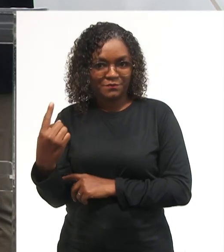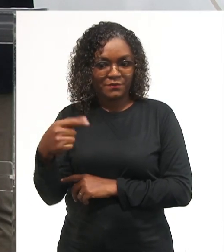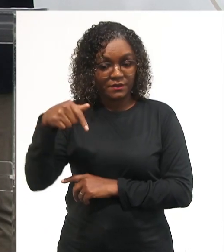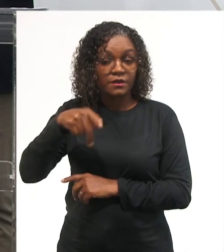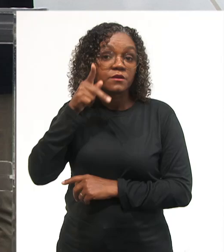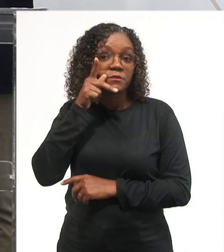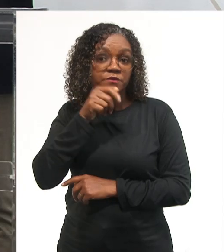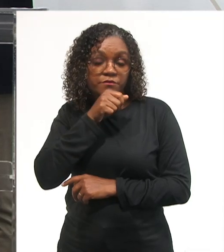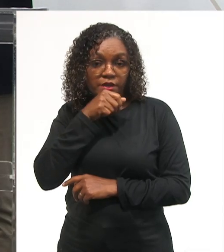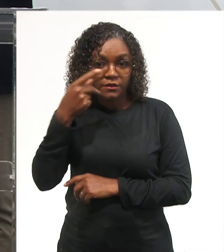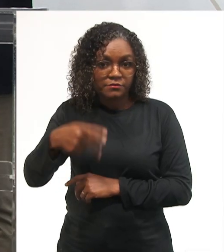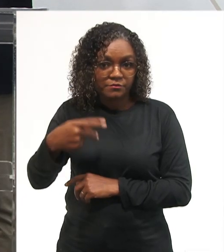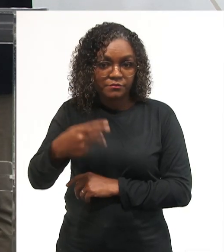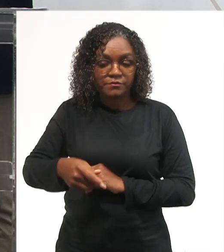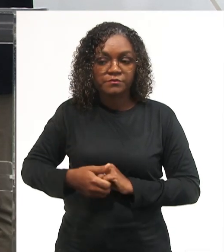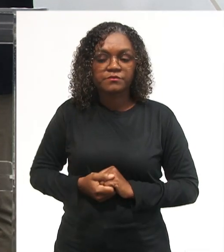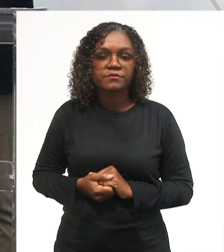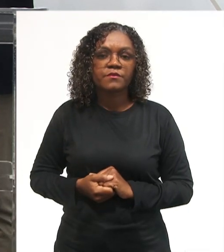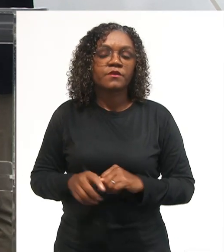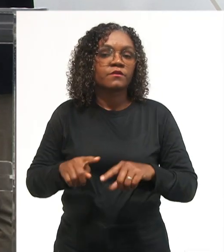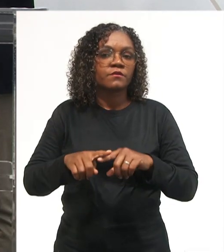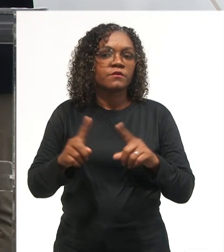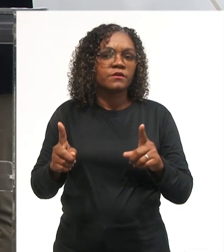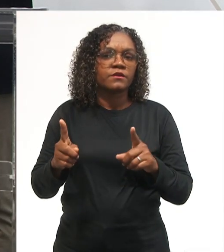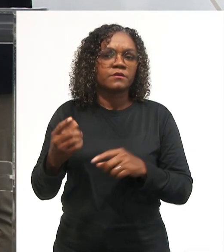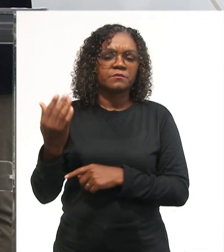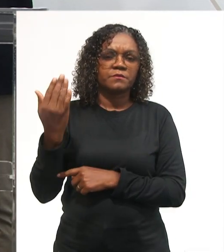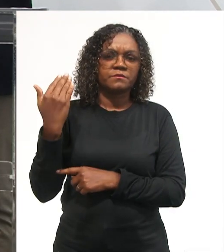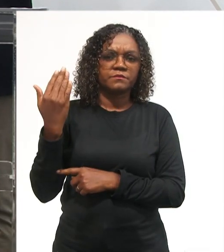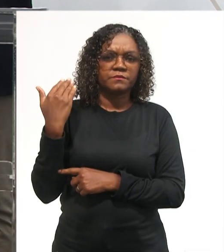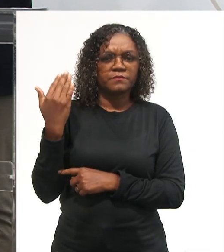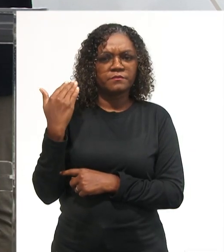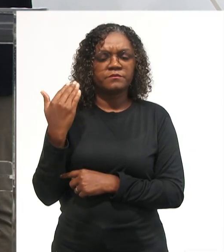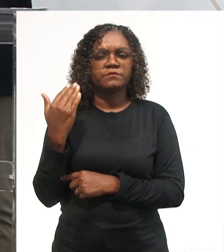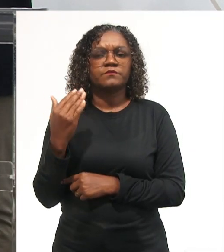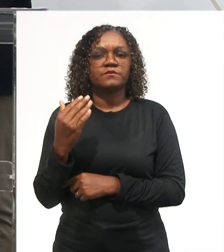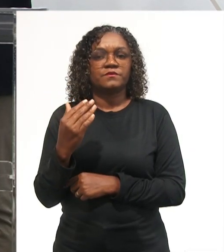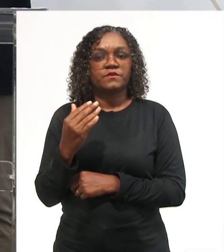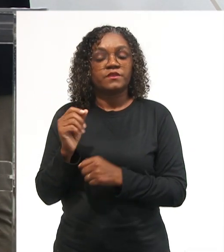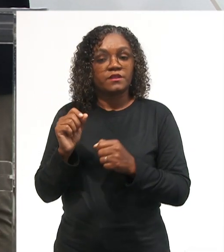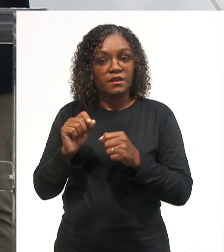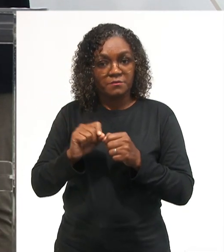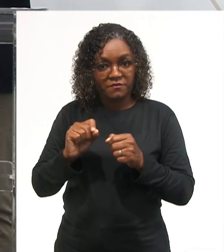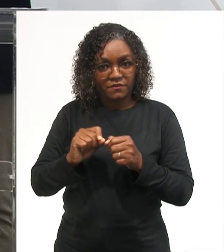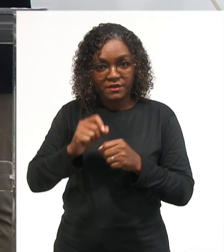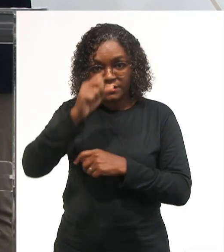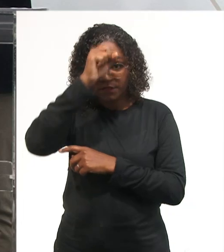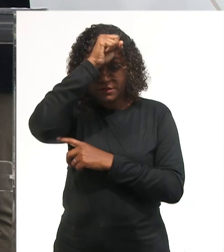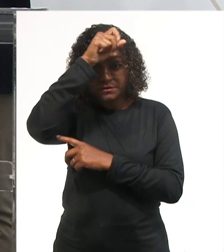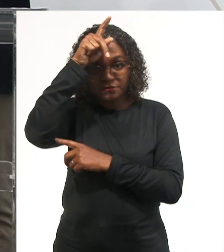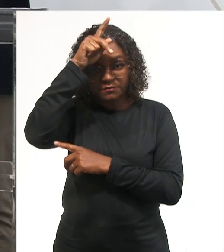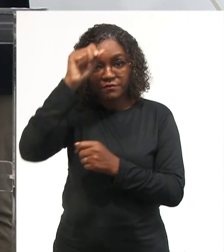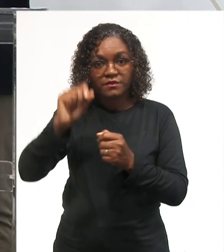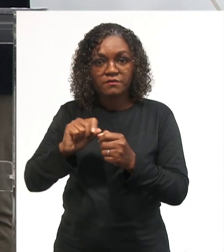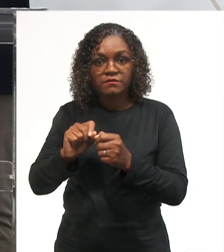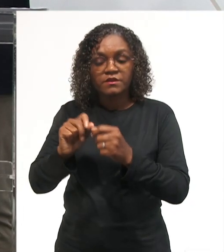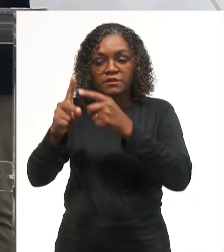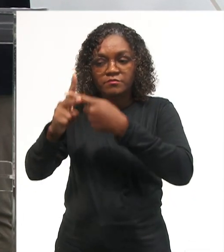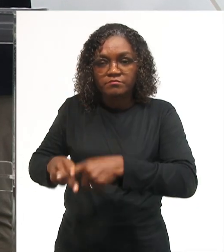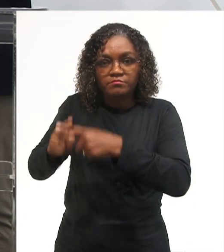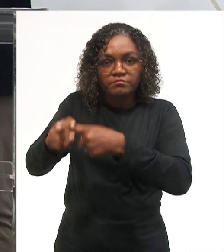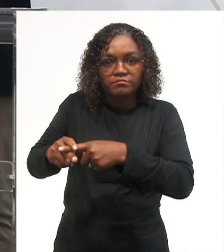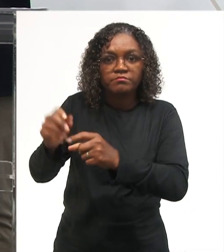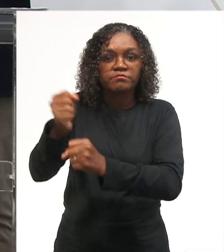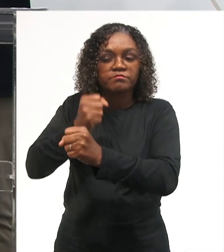atrás, a prefeitura ela promoveu uma reforma nesse espaço, né? Então, assim, as pessoas,